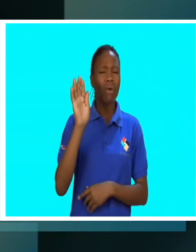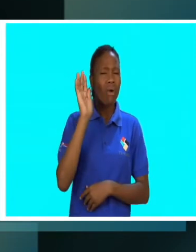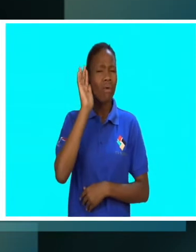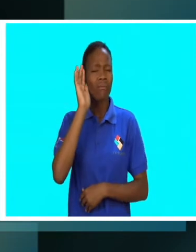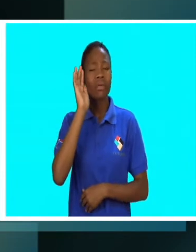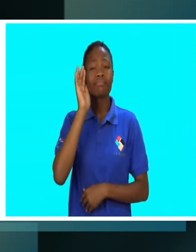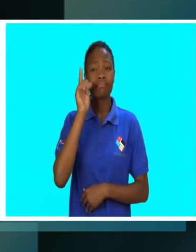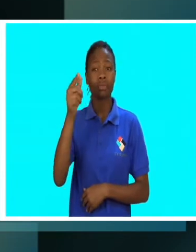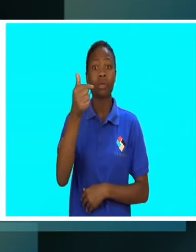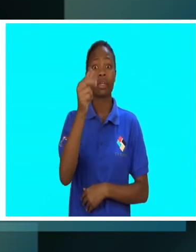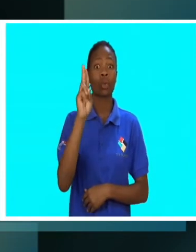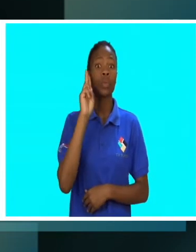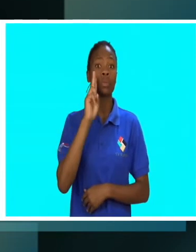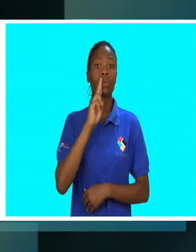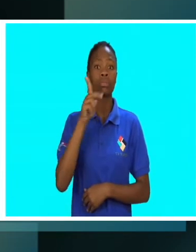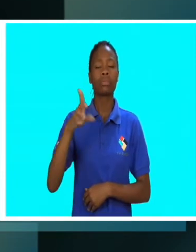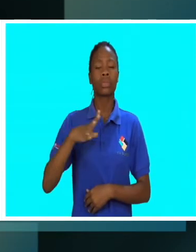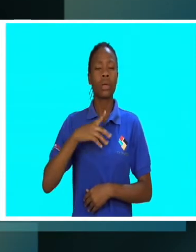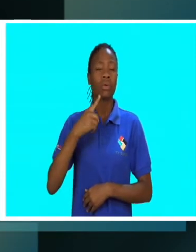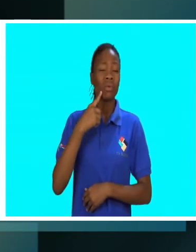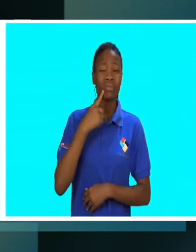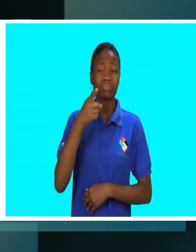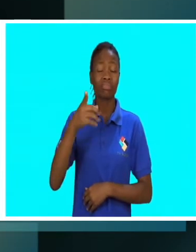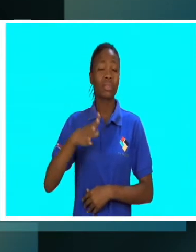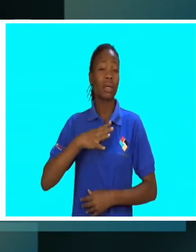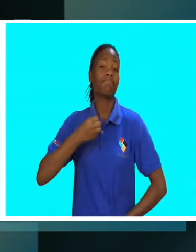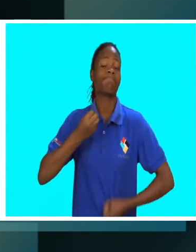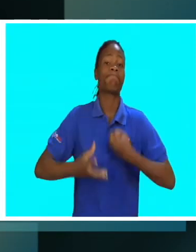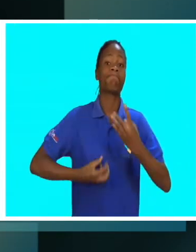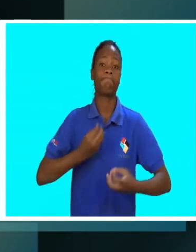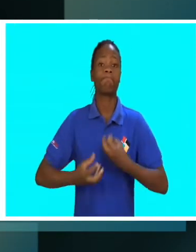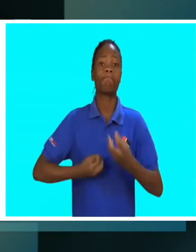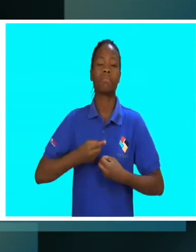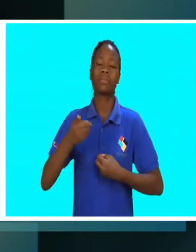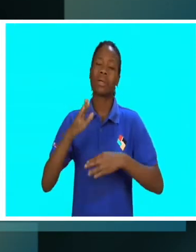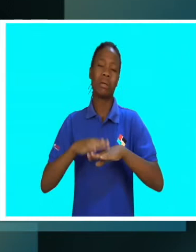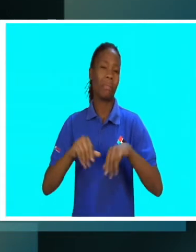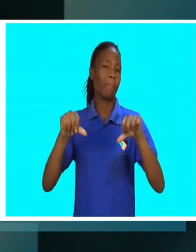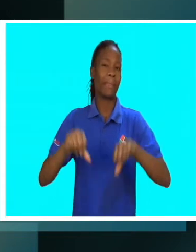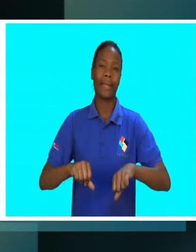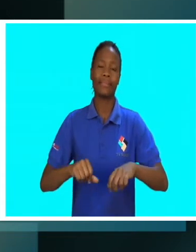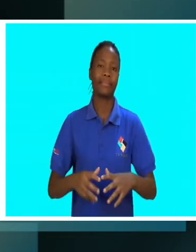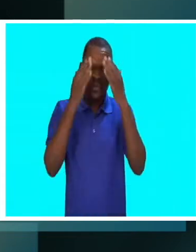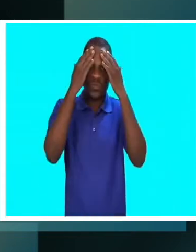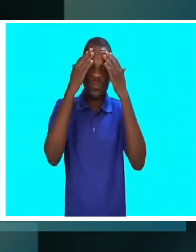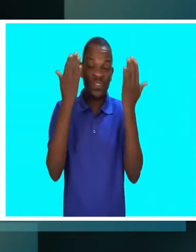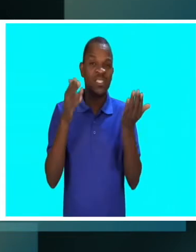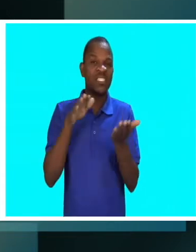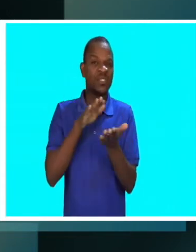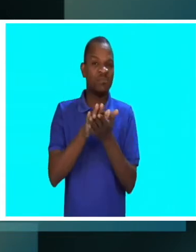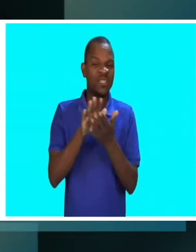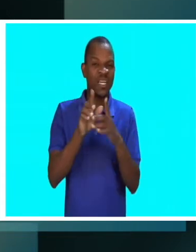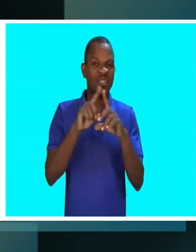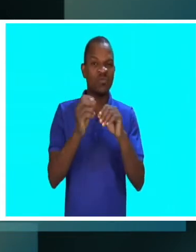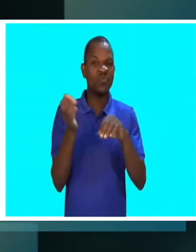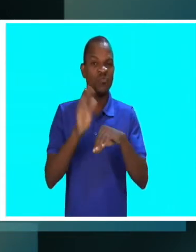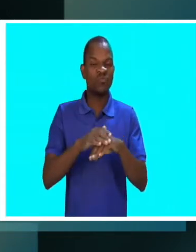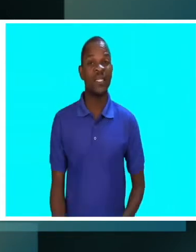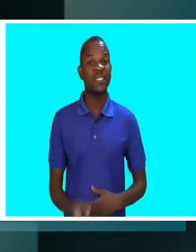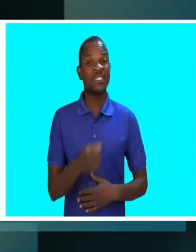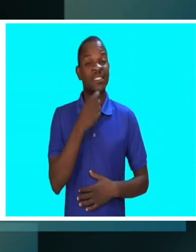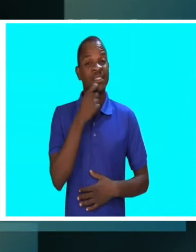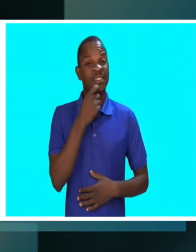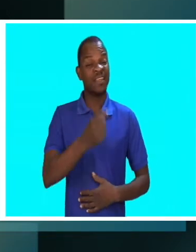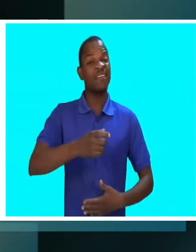Populares ouvidos pela TV Surdo revelaram dúvidas em relação a este mal. Não sei explicar assim